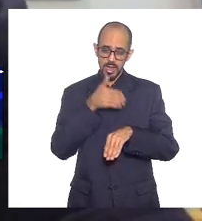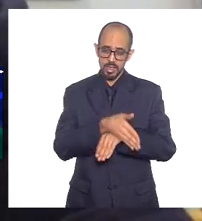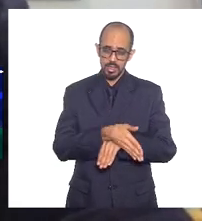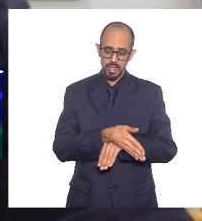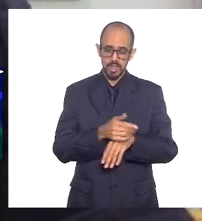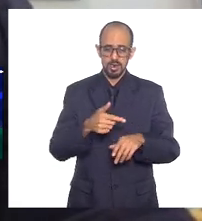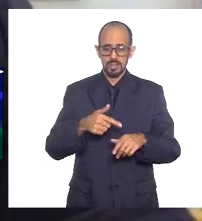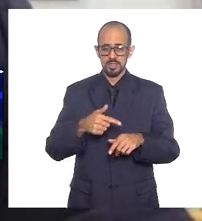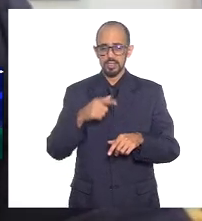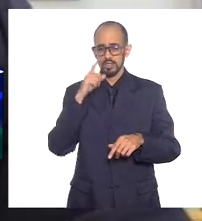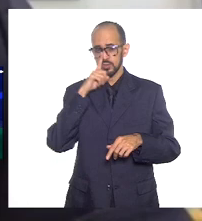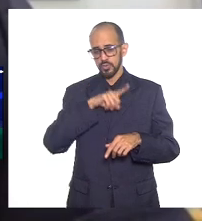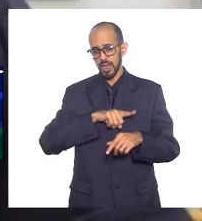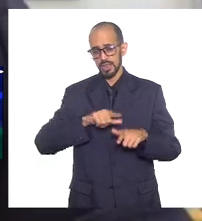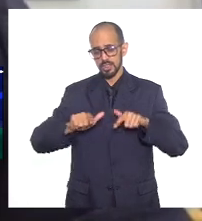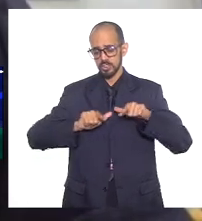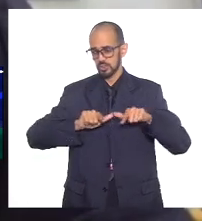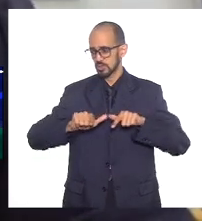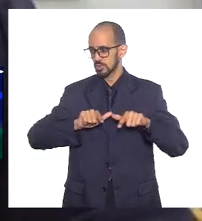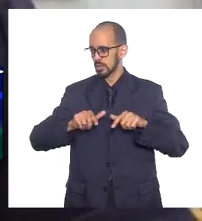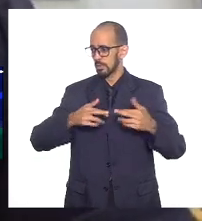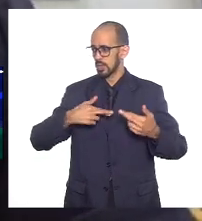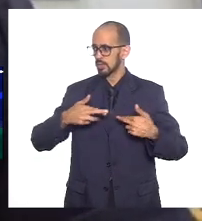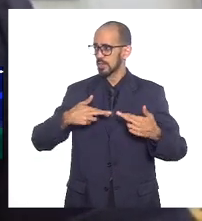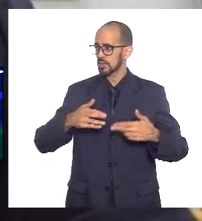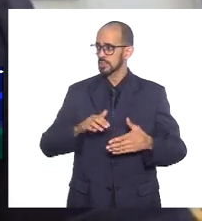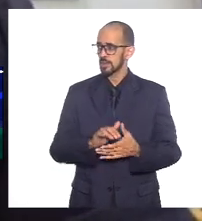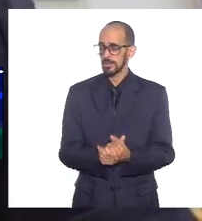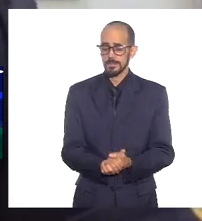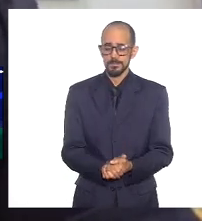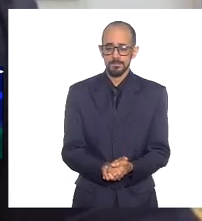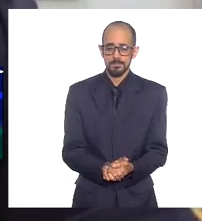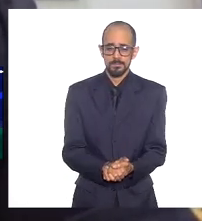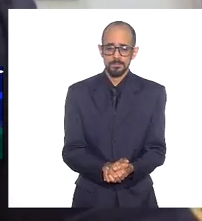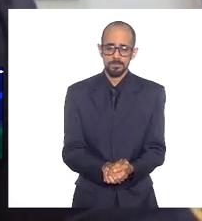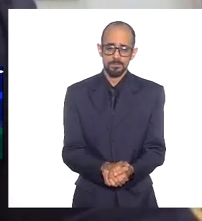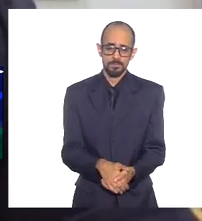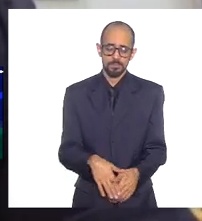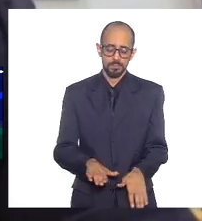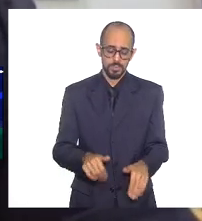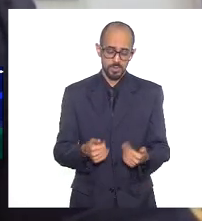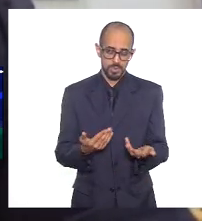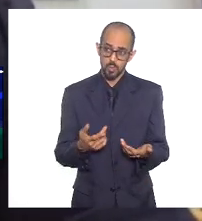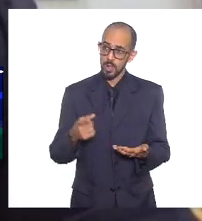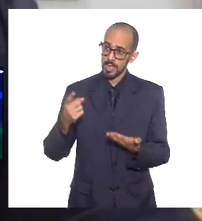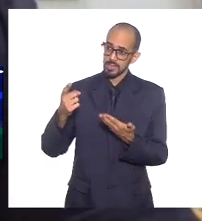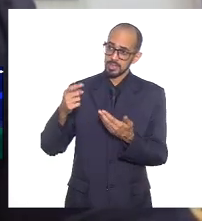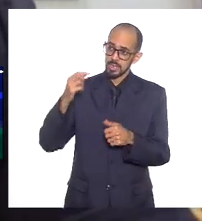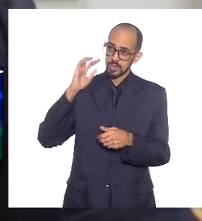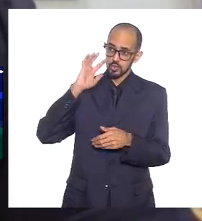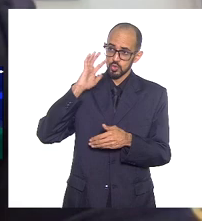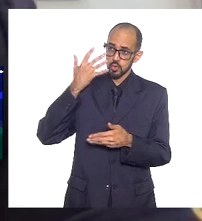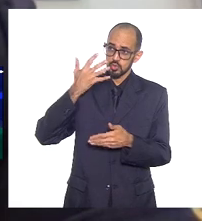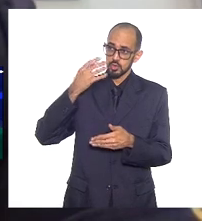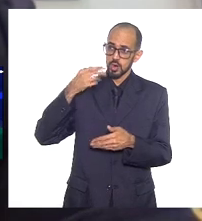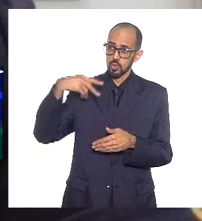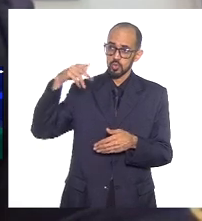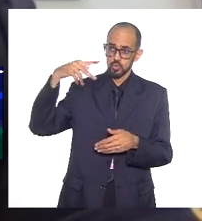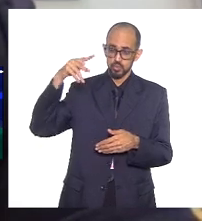precariedade dessas relações de emprego sem dúvida nenhuma essa medida de vossa excelência ela acaba